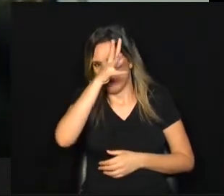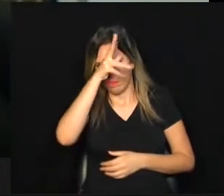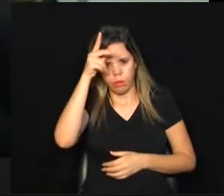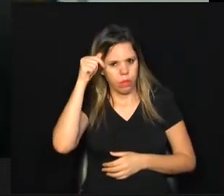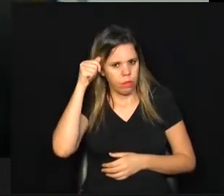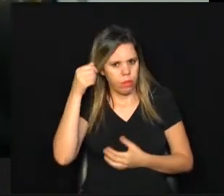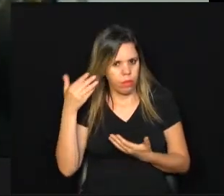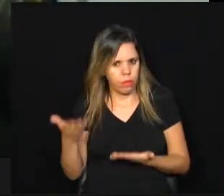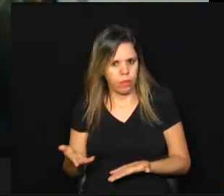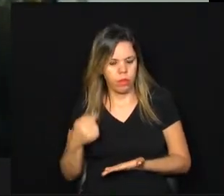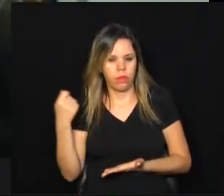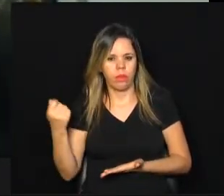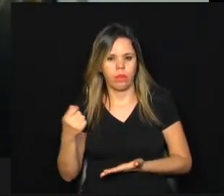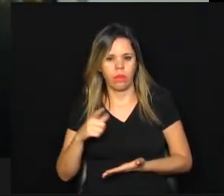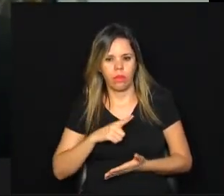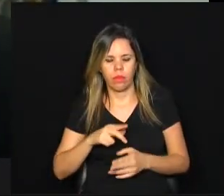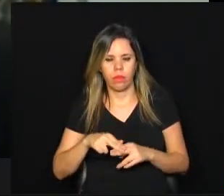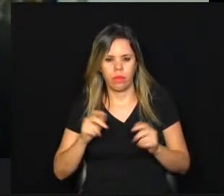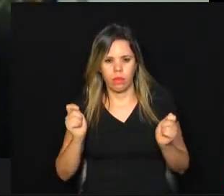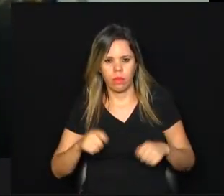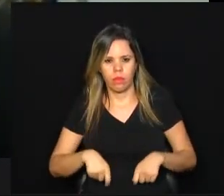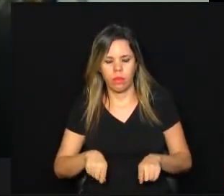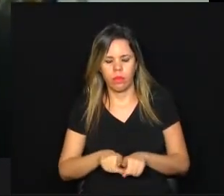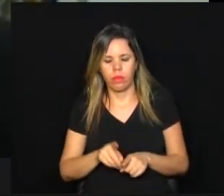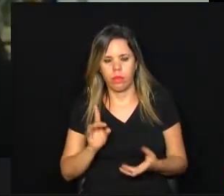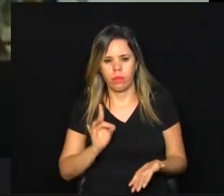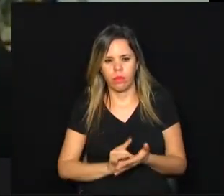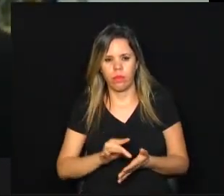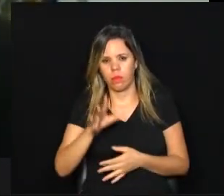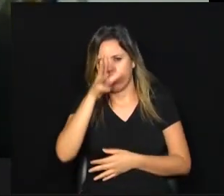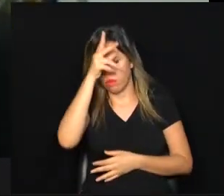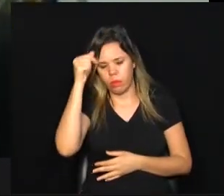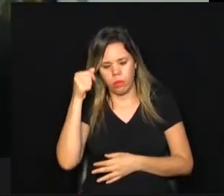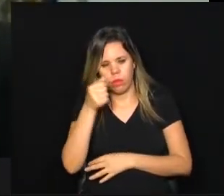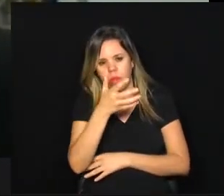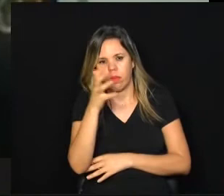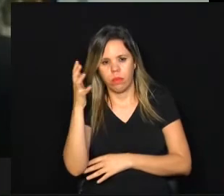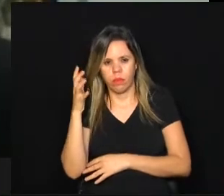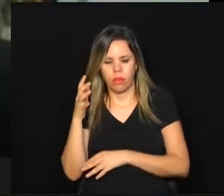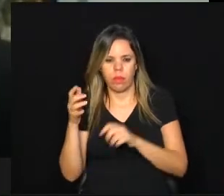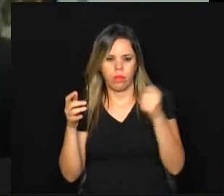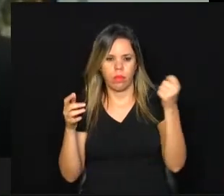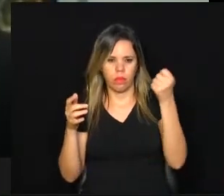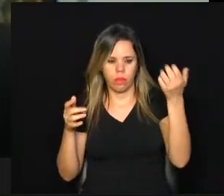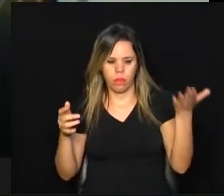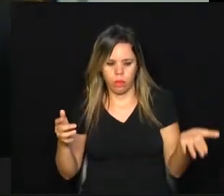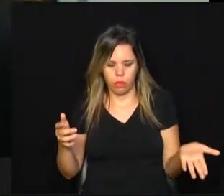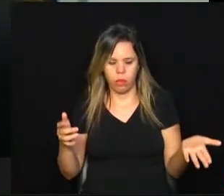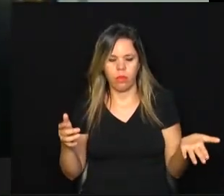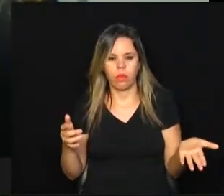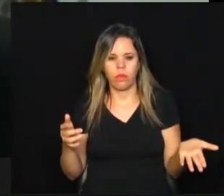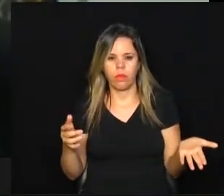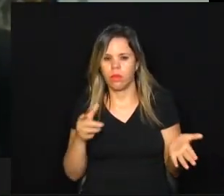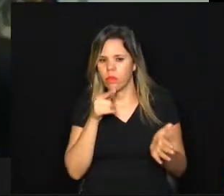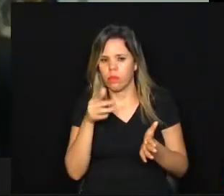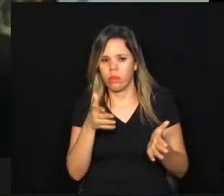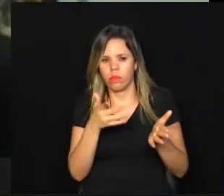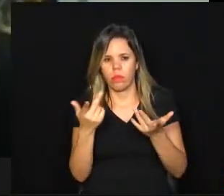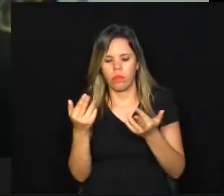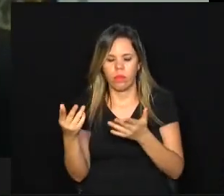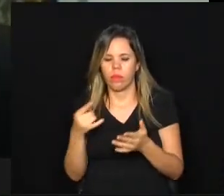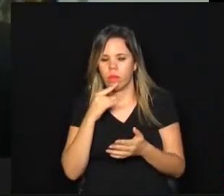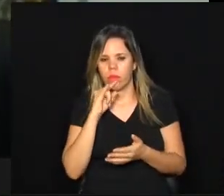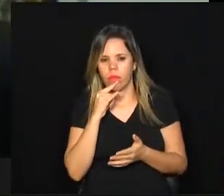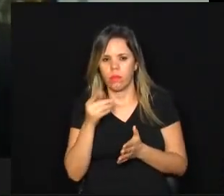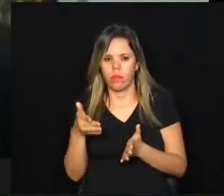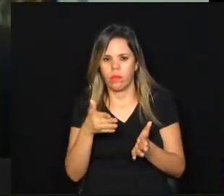no sudeste, seríamos poderosos realmente, mas a Amazônia está lá e o sudeste está aqui, né? E um rio, como o Rio Piracicaba,